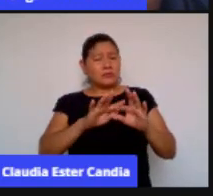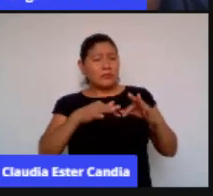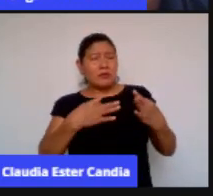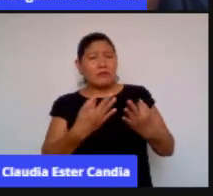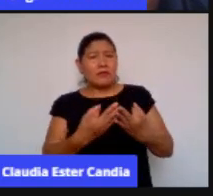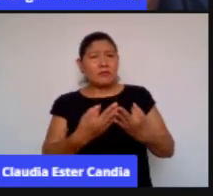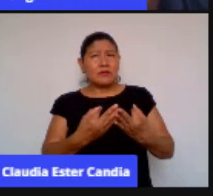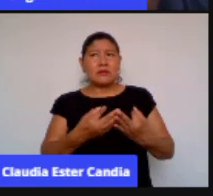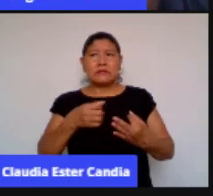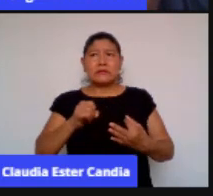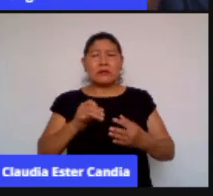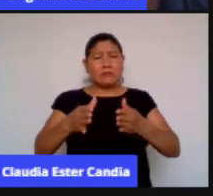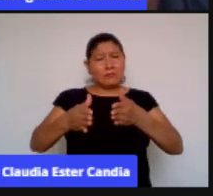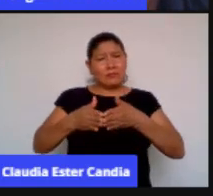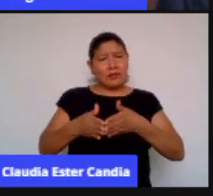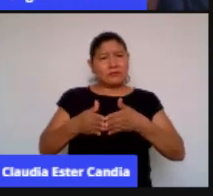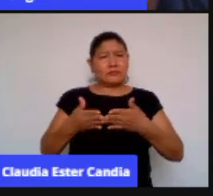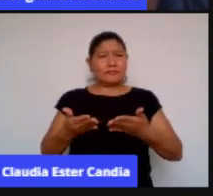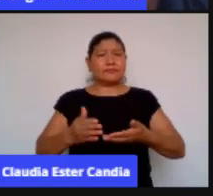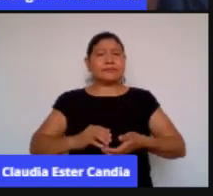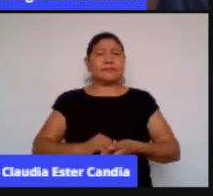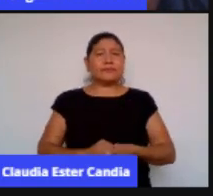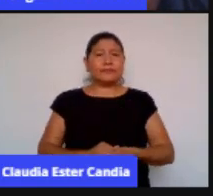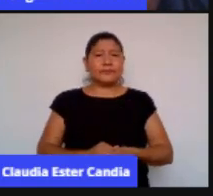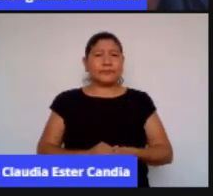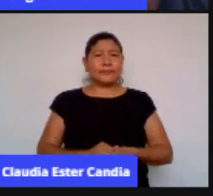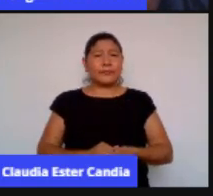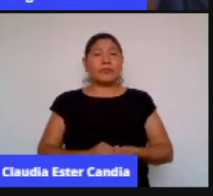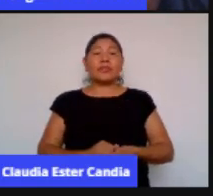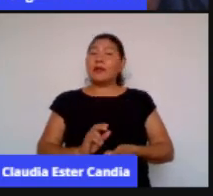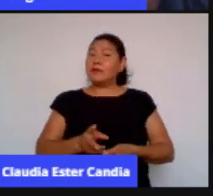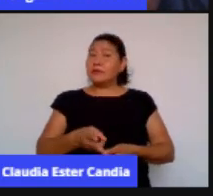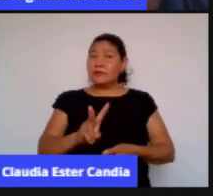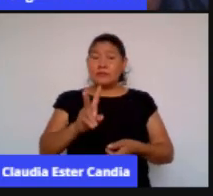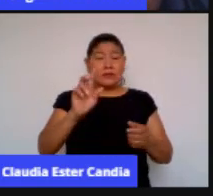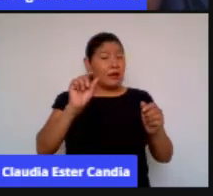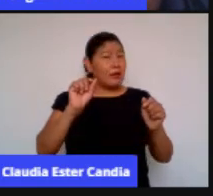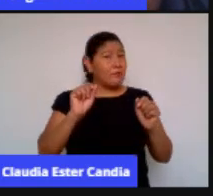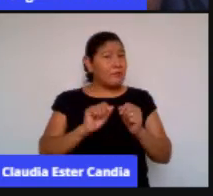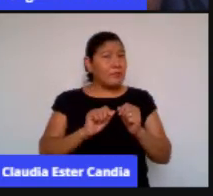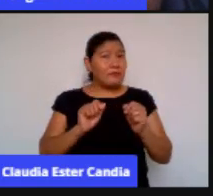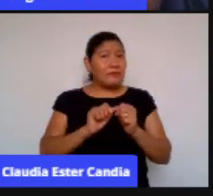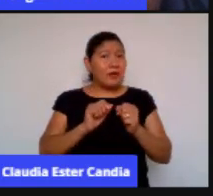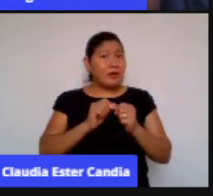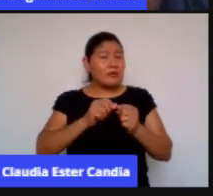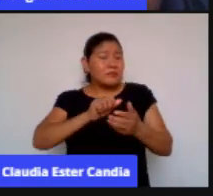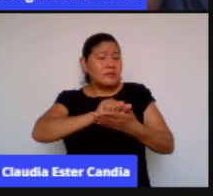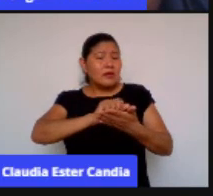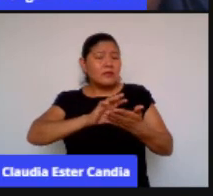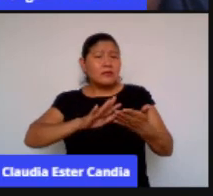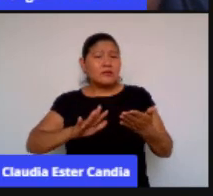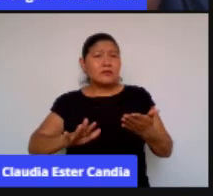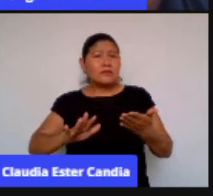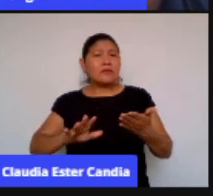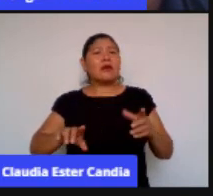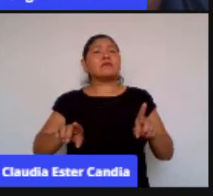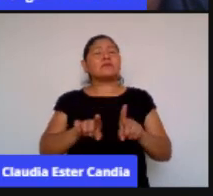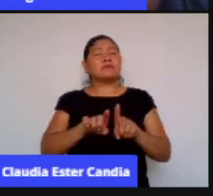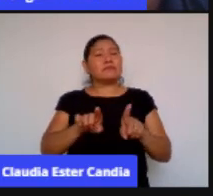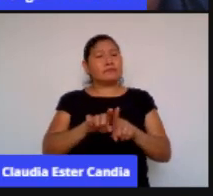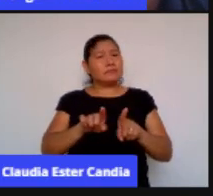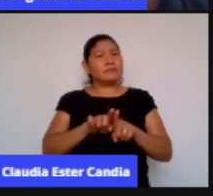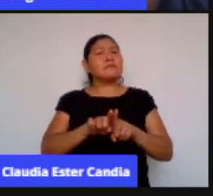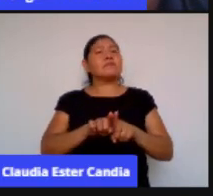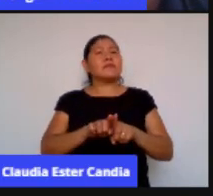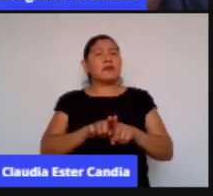for solicitado. E sempre desenvolve, então, ações e atividades de recuperação da aprendizagem. Nós indicamos que